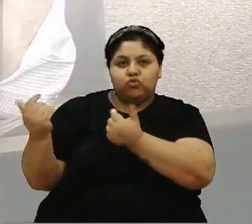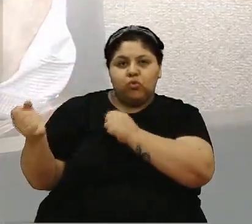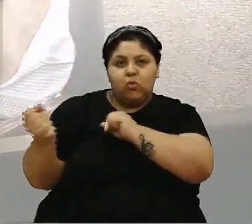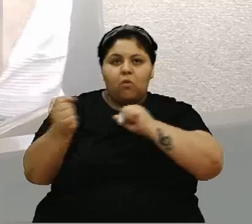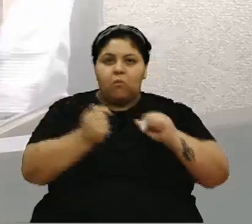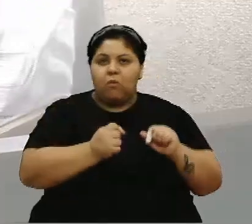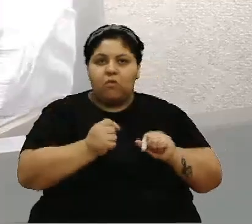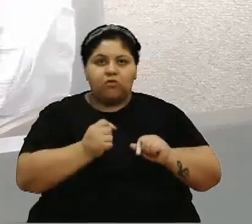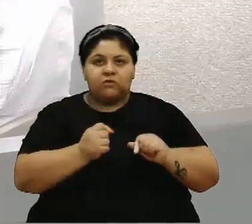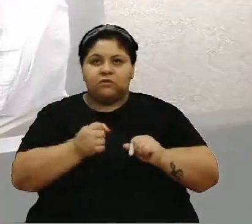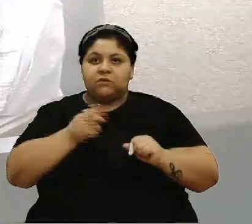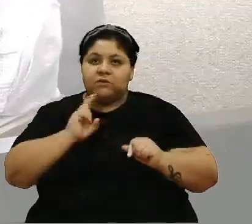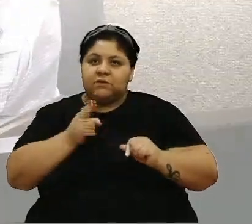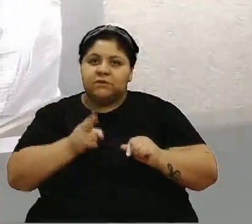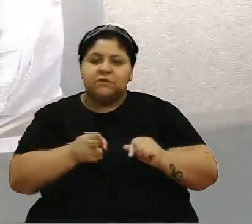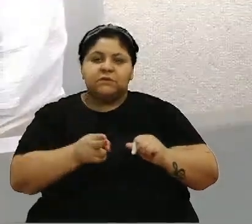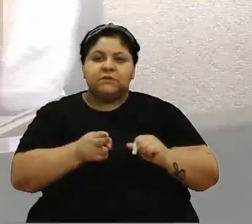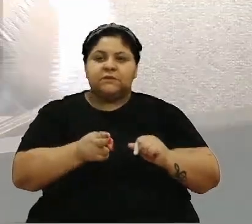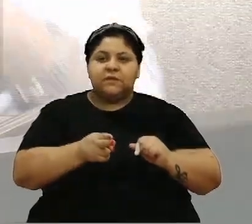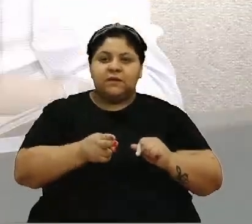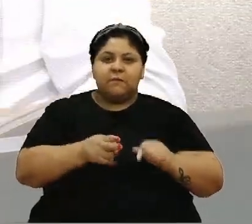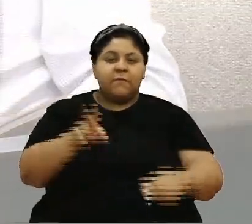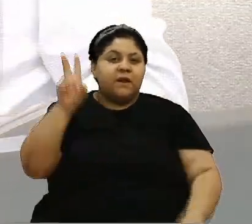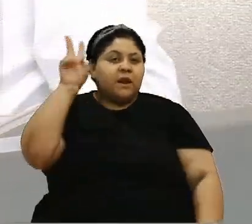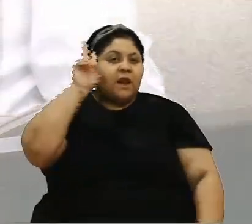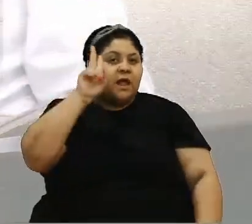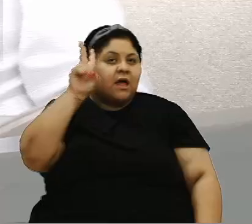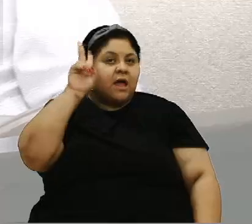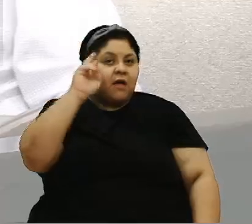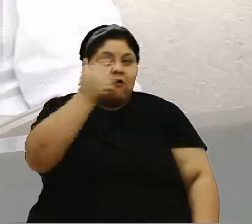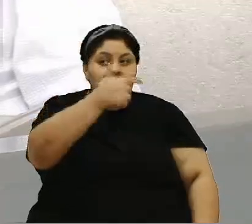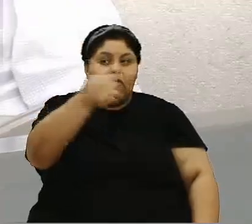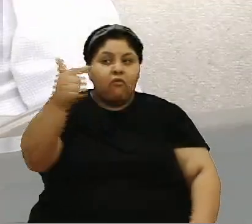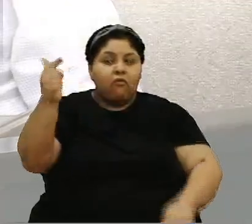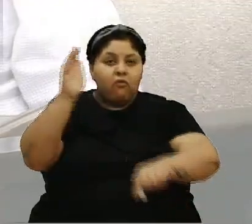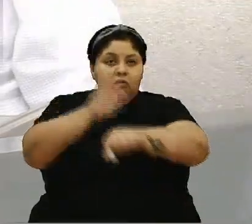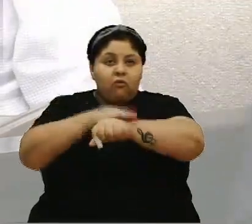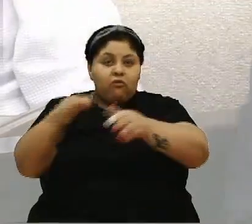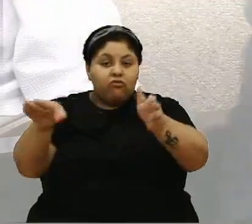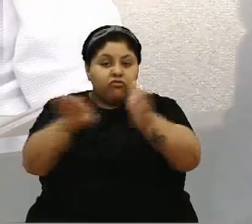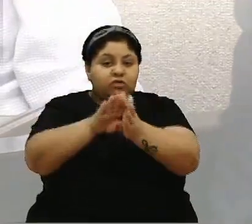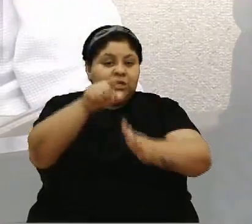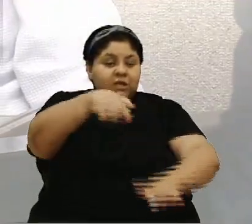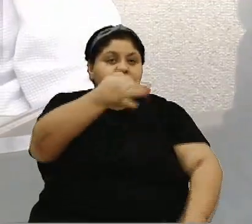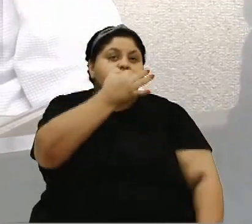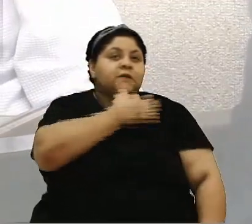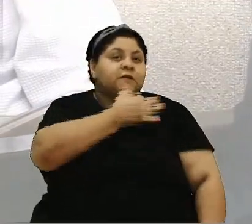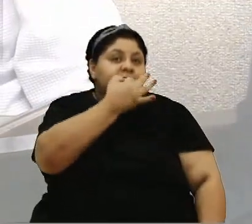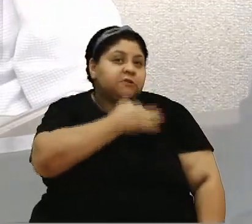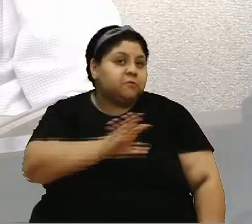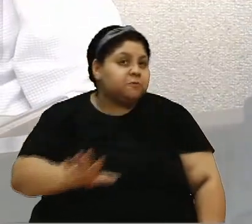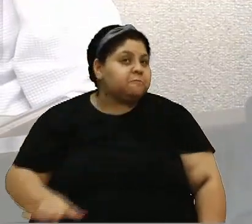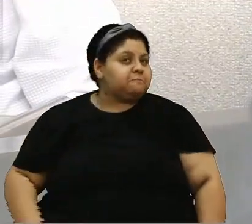possam nunca deixar de esquecer aqueles que em outro momento chegaram aqui na nossa cidade de Caxias do